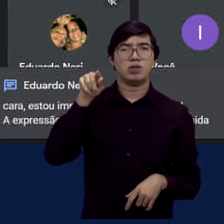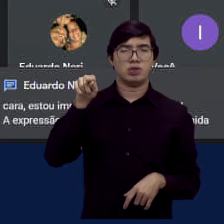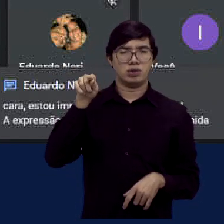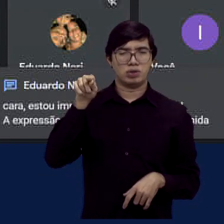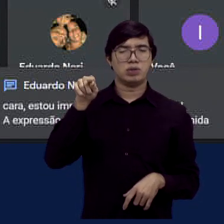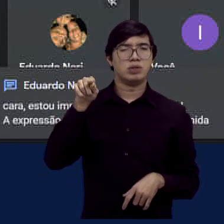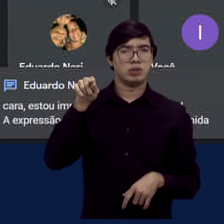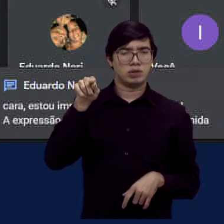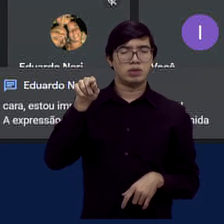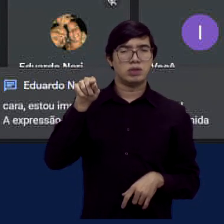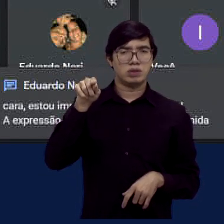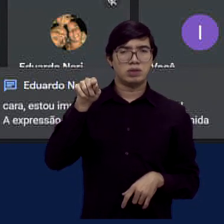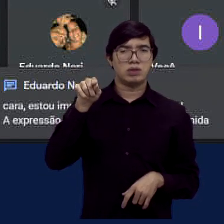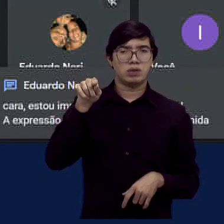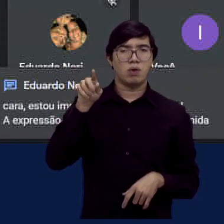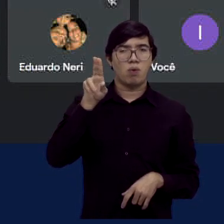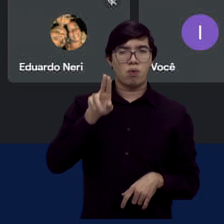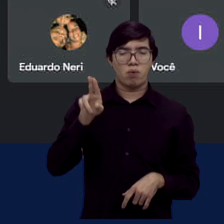Ele